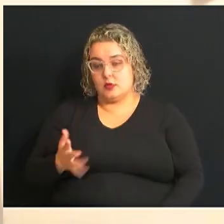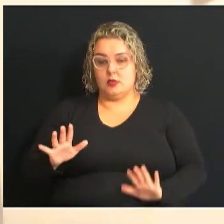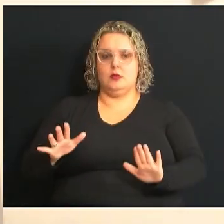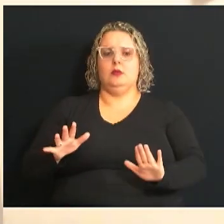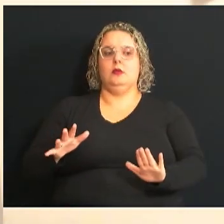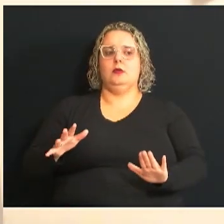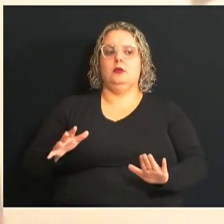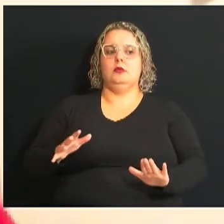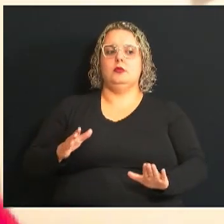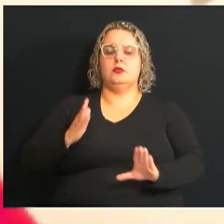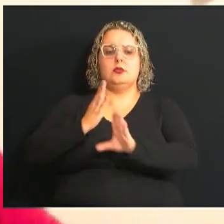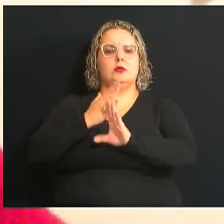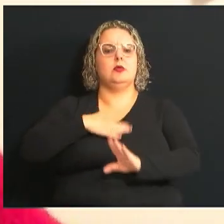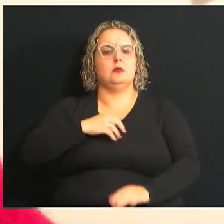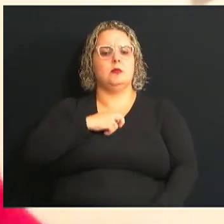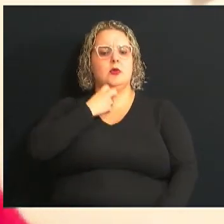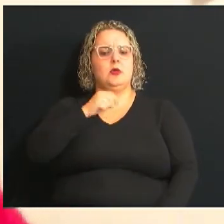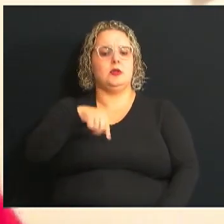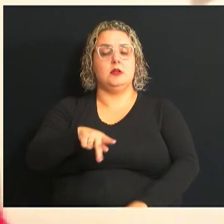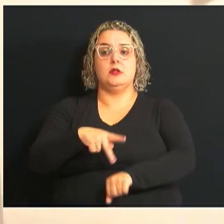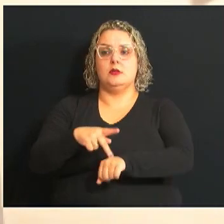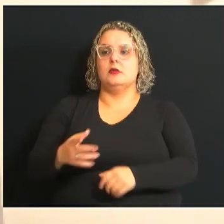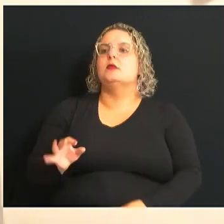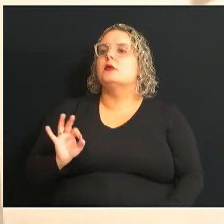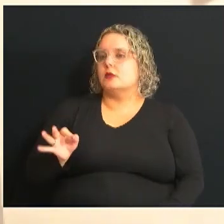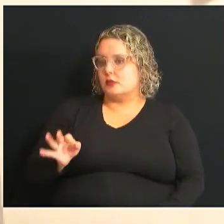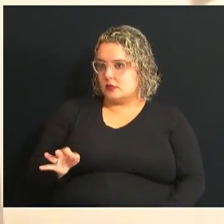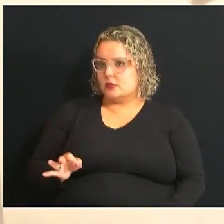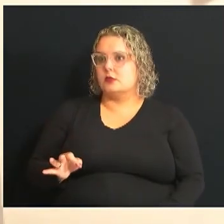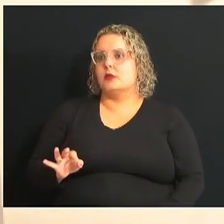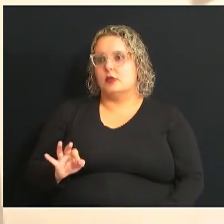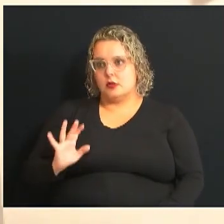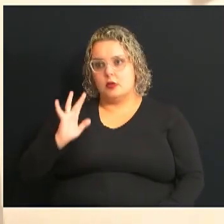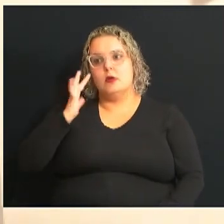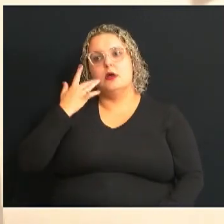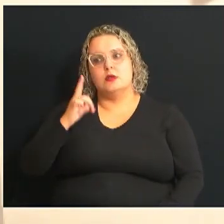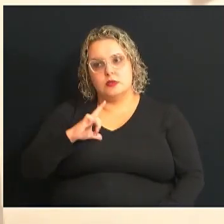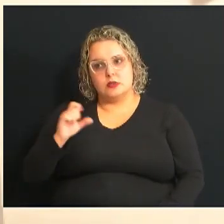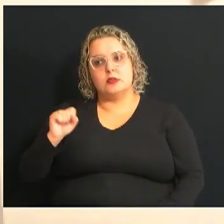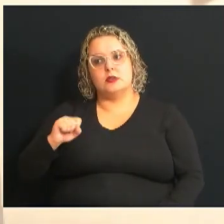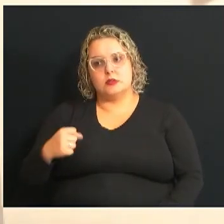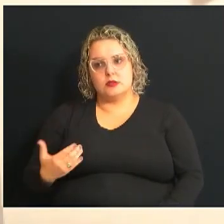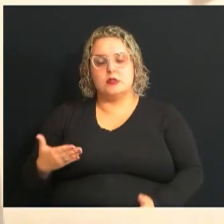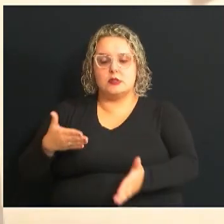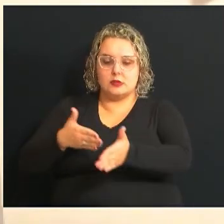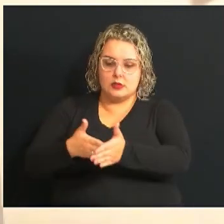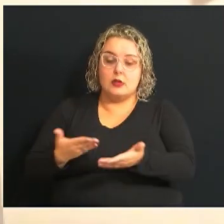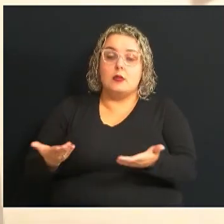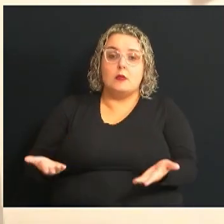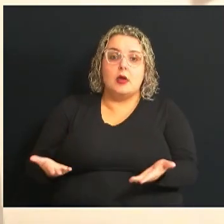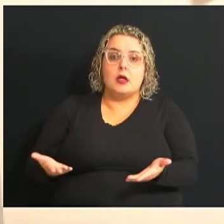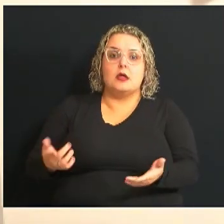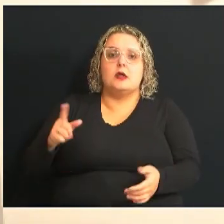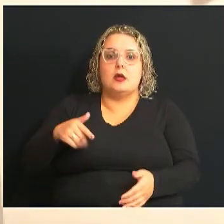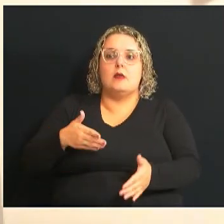aqui, né, nesse outro país. Então, sem dúvida, eu acho que tem sim essa barreira, mas é uma barreira que,